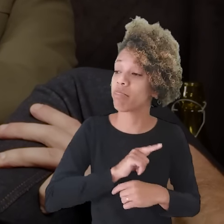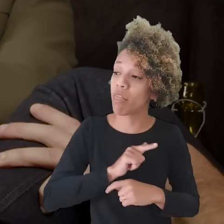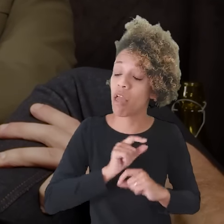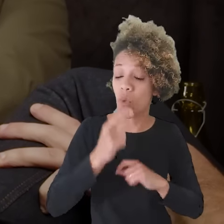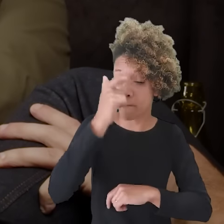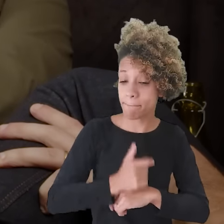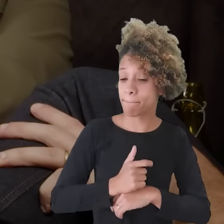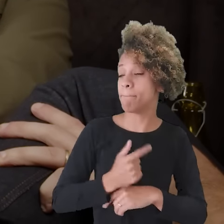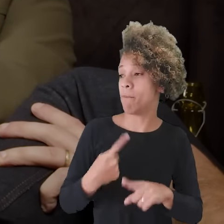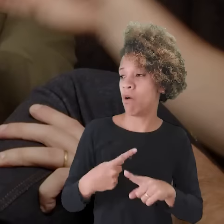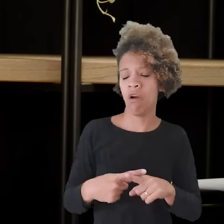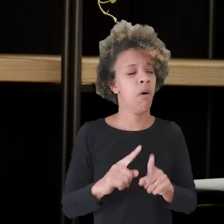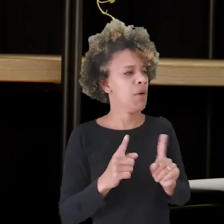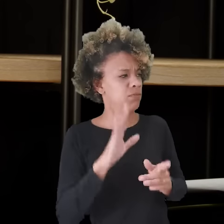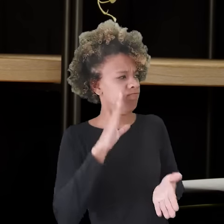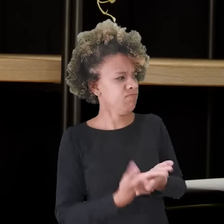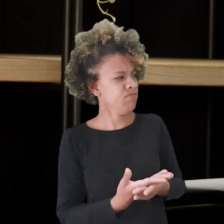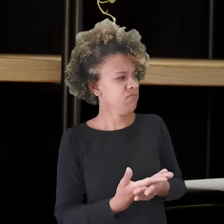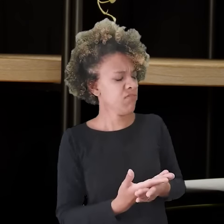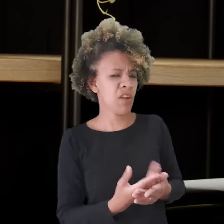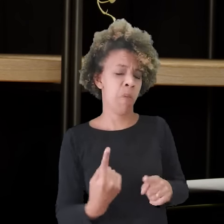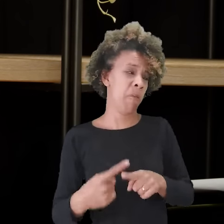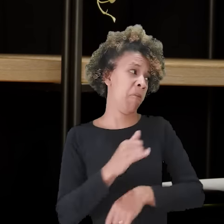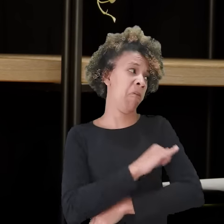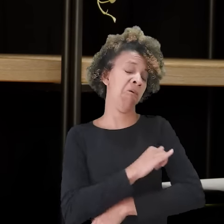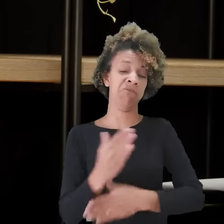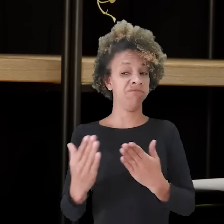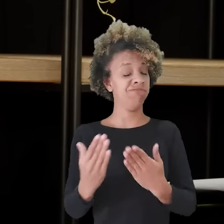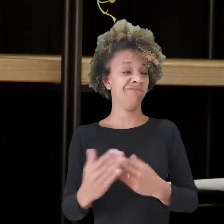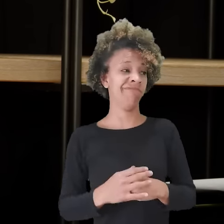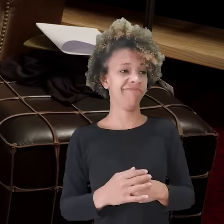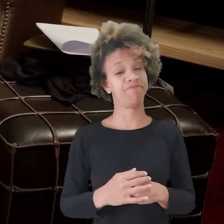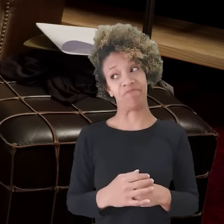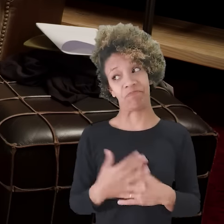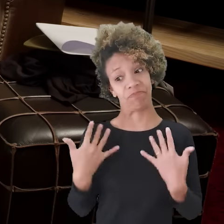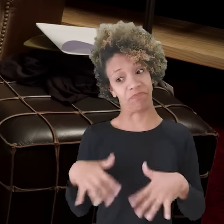tem a a personalidade dele porque ele é confiável porque o carioca não é um cara confiável